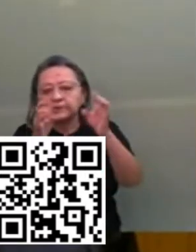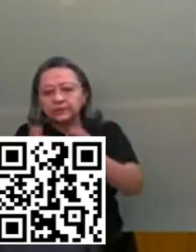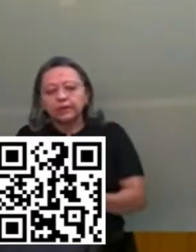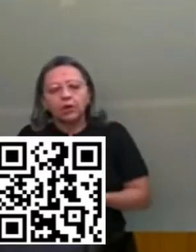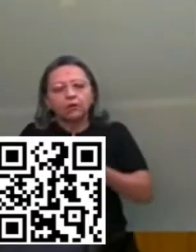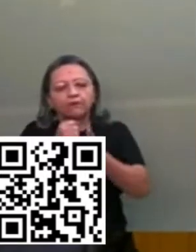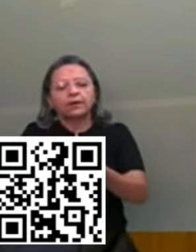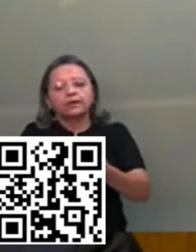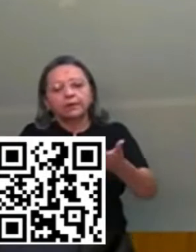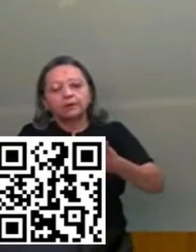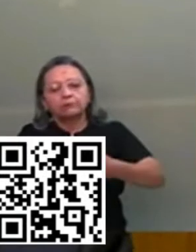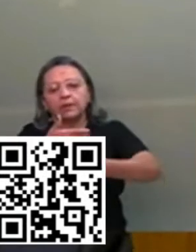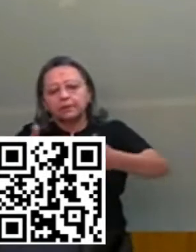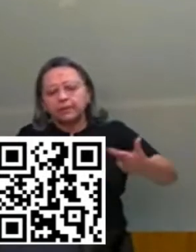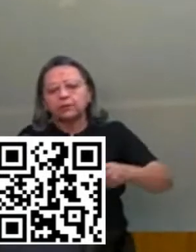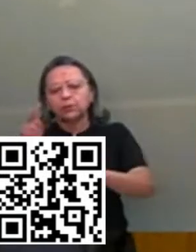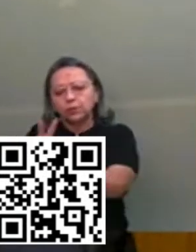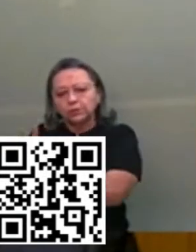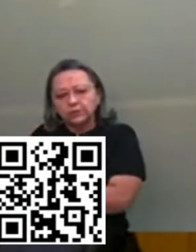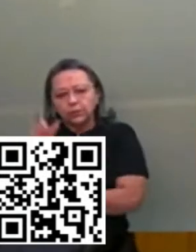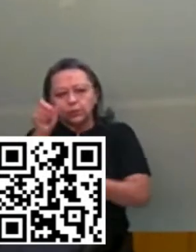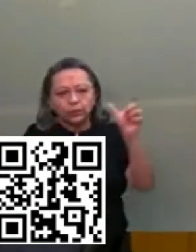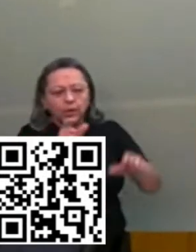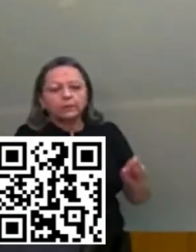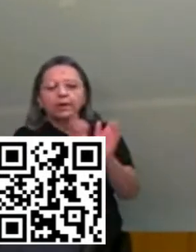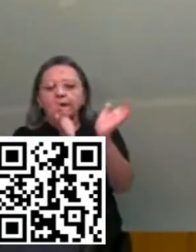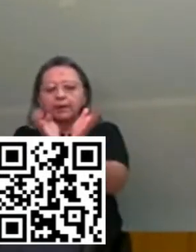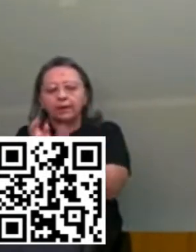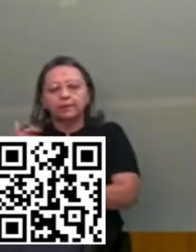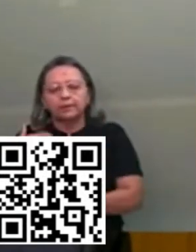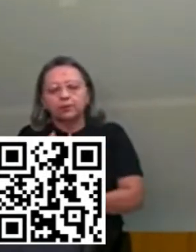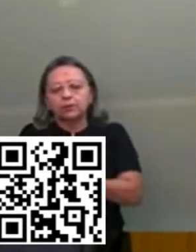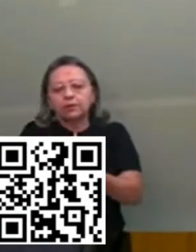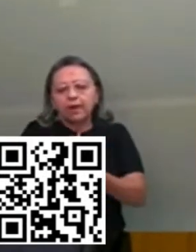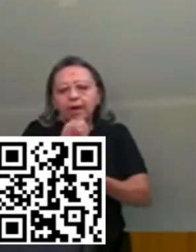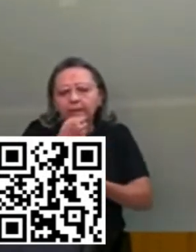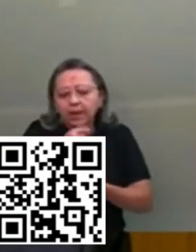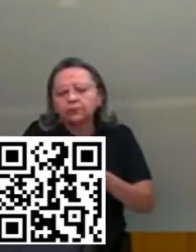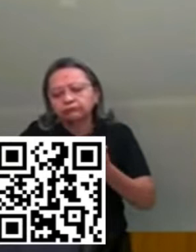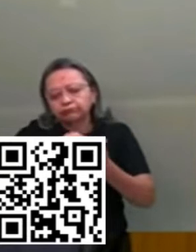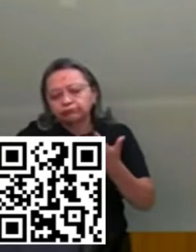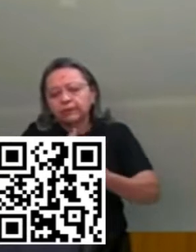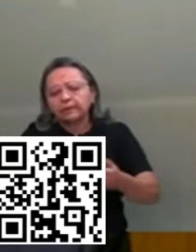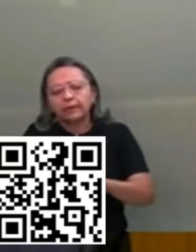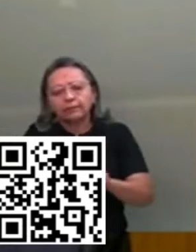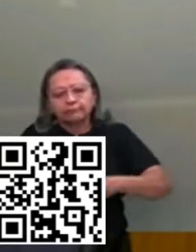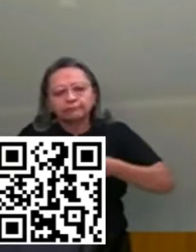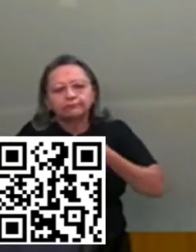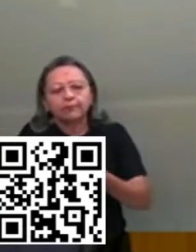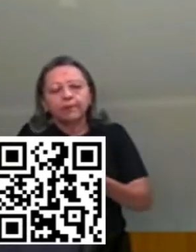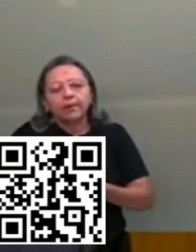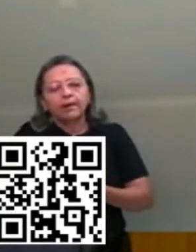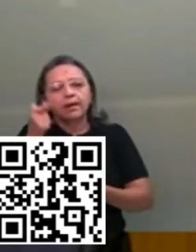leitos, respiradores, equipamentos de proteção individual, equipe de saúde, medicamentos, entre outros, bem como dedicamos esforços